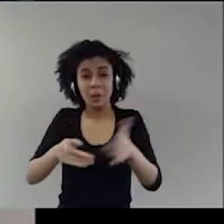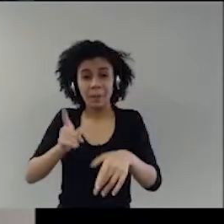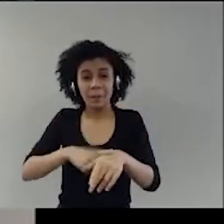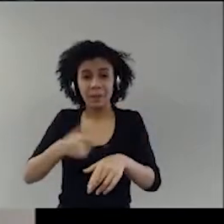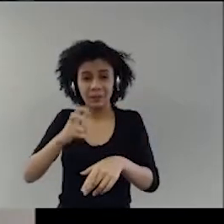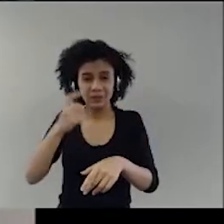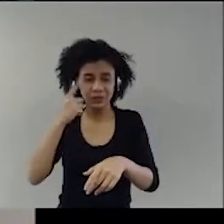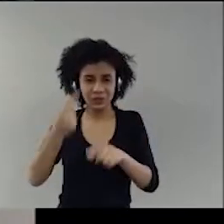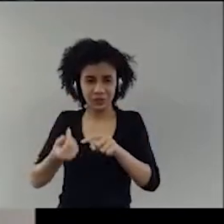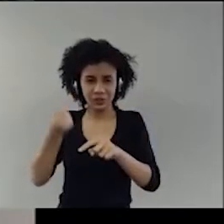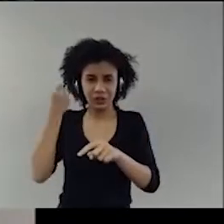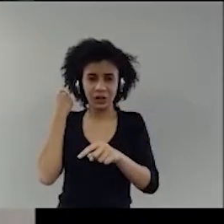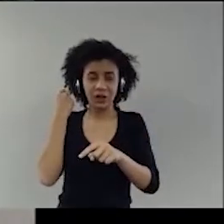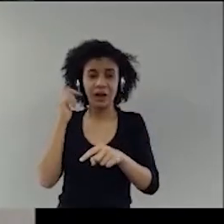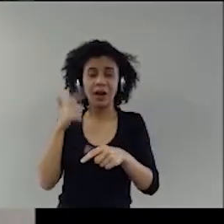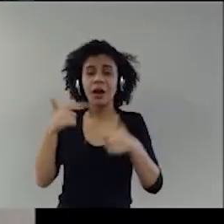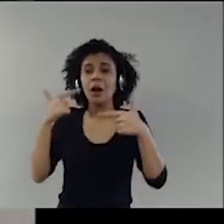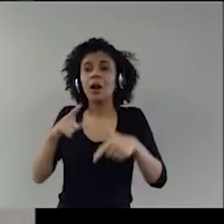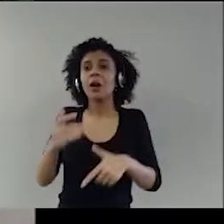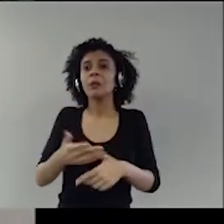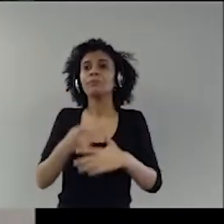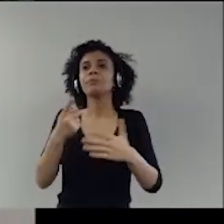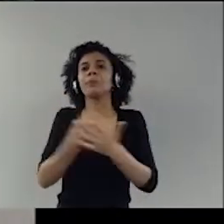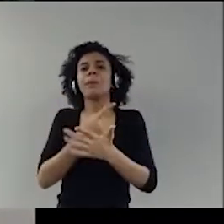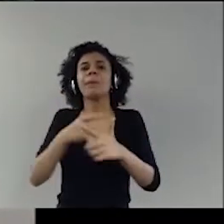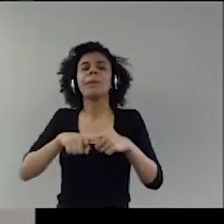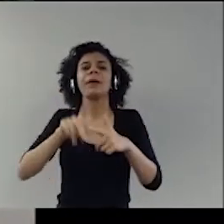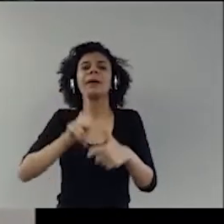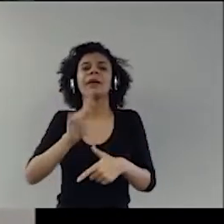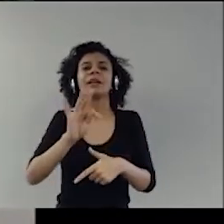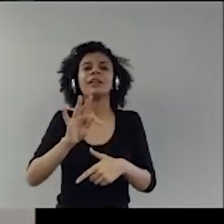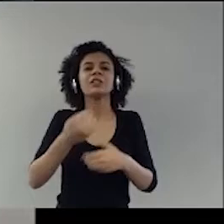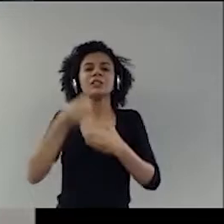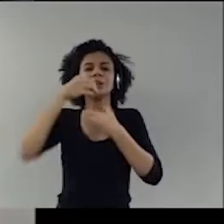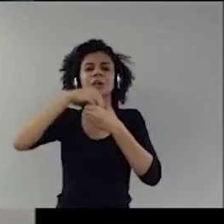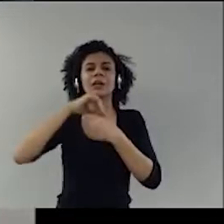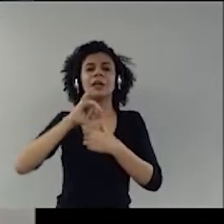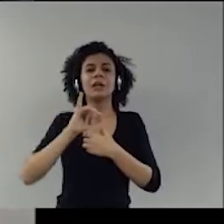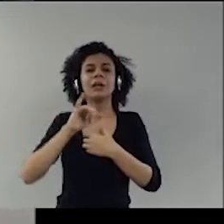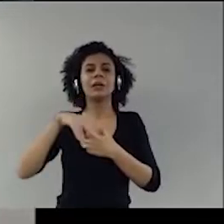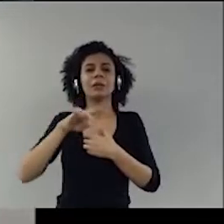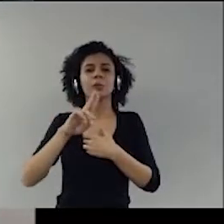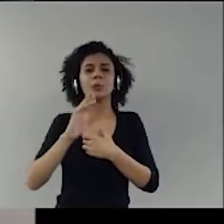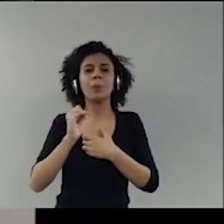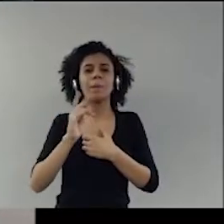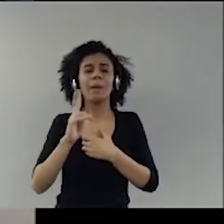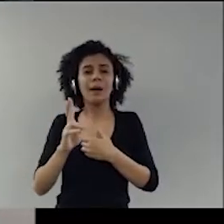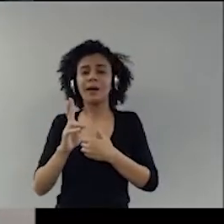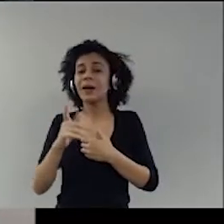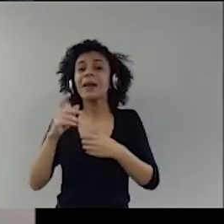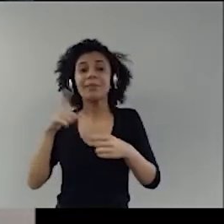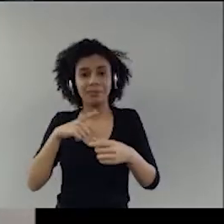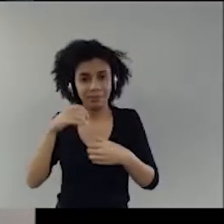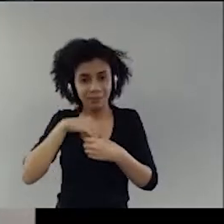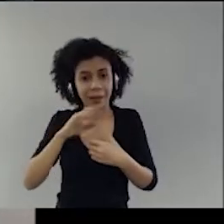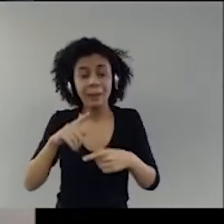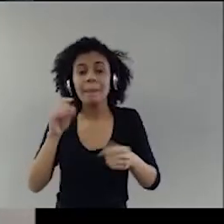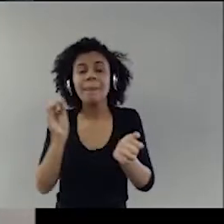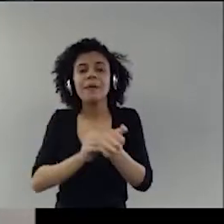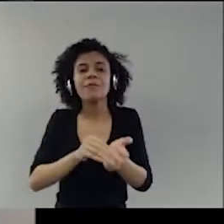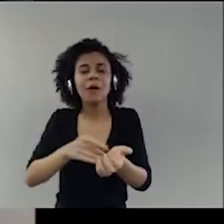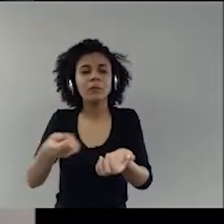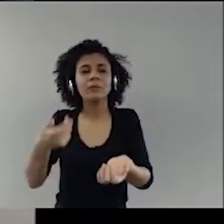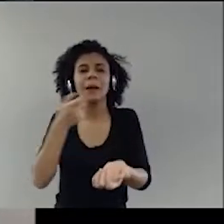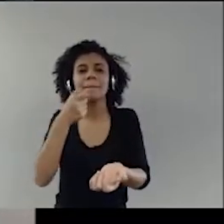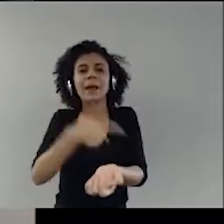15 dias atrás, a gente enfrentou o problema do kit intubação. Há o respirador, mas não há medicação anestésica capaz